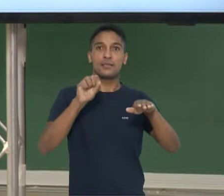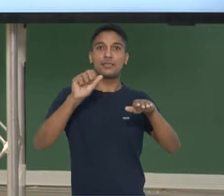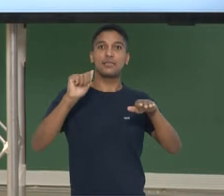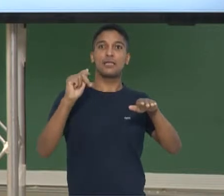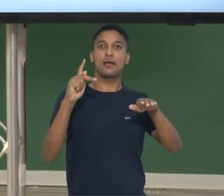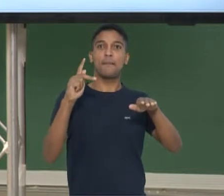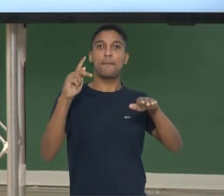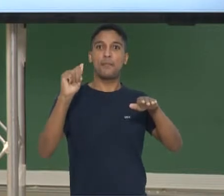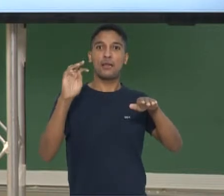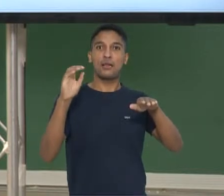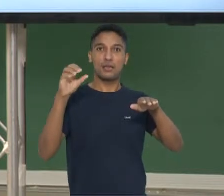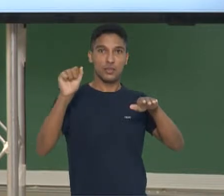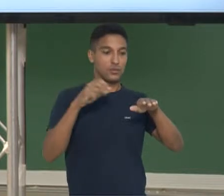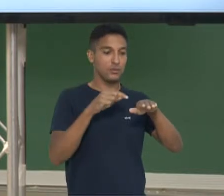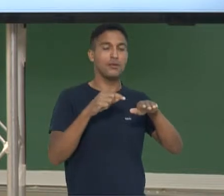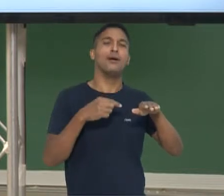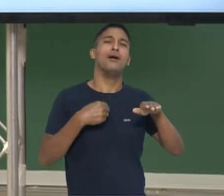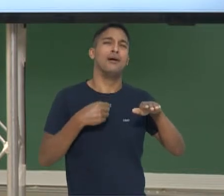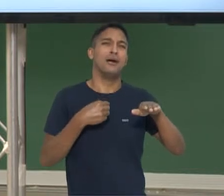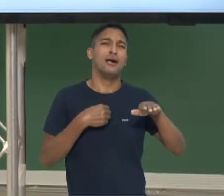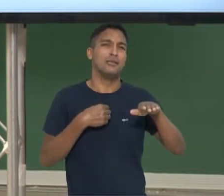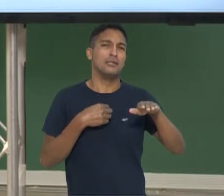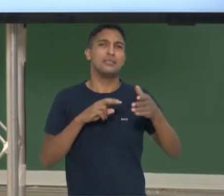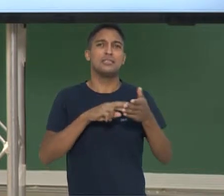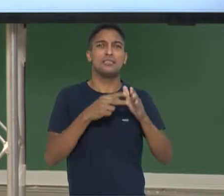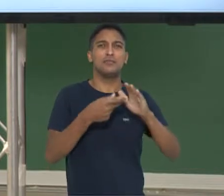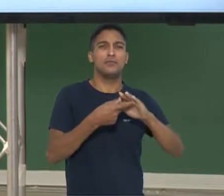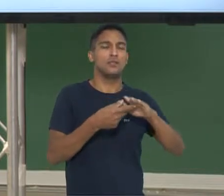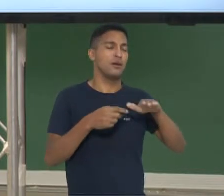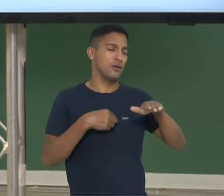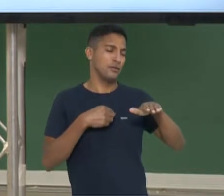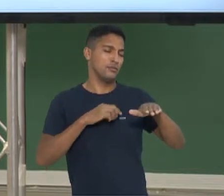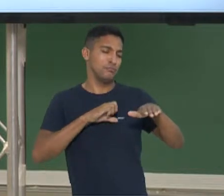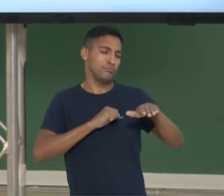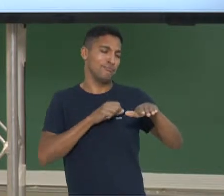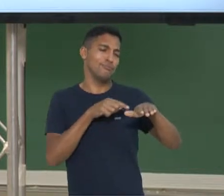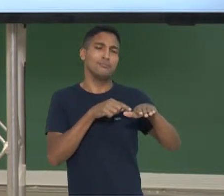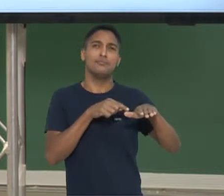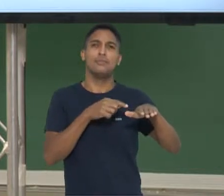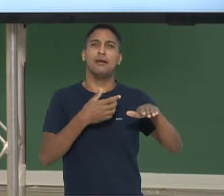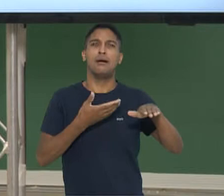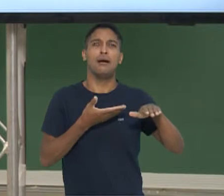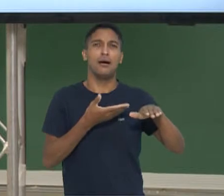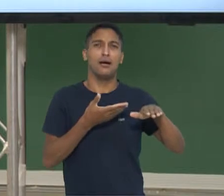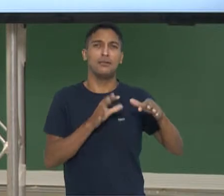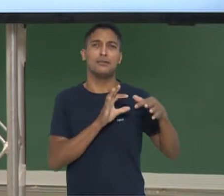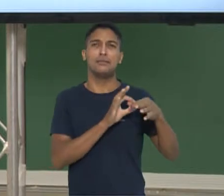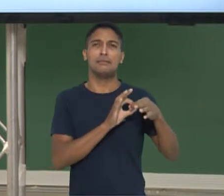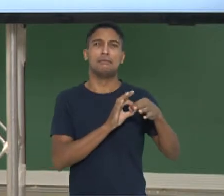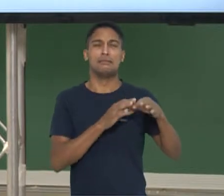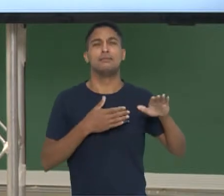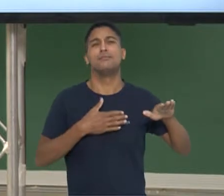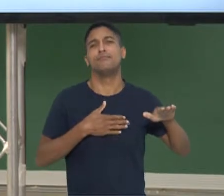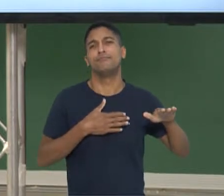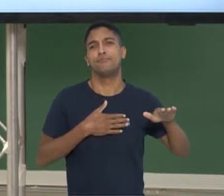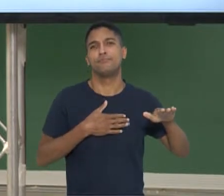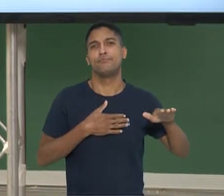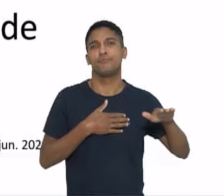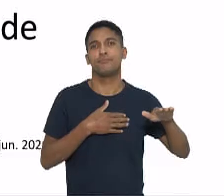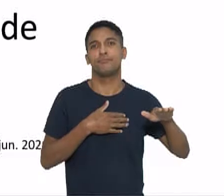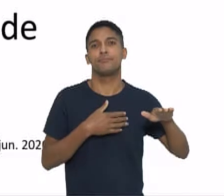que vocês estão levando um pedacinho de mim. Né? Muito bem, esse texto me encontrei em um lugar